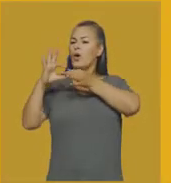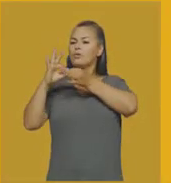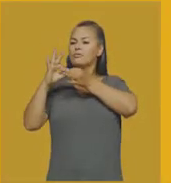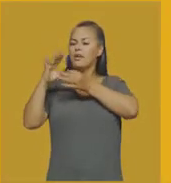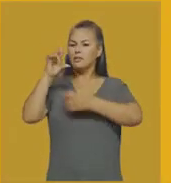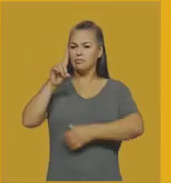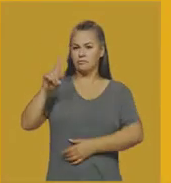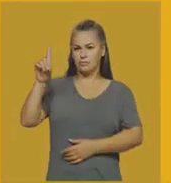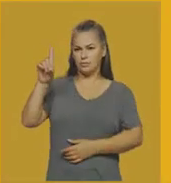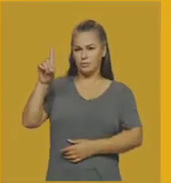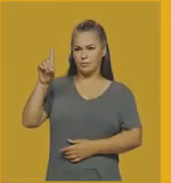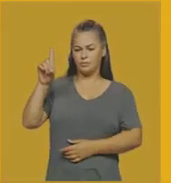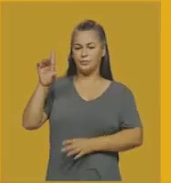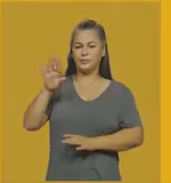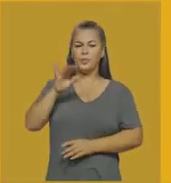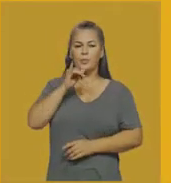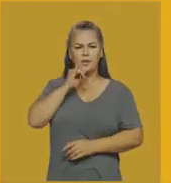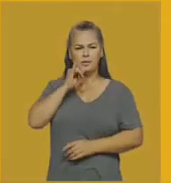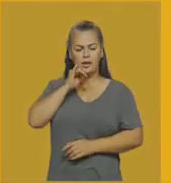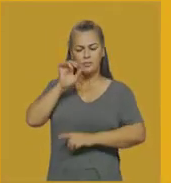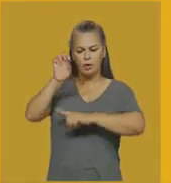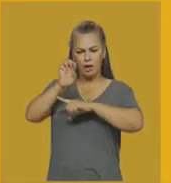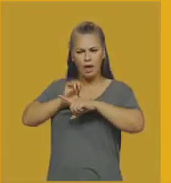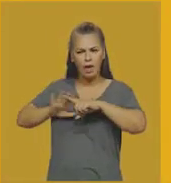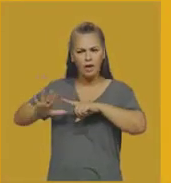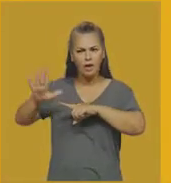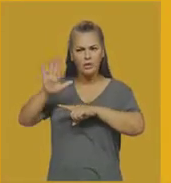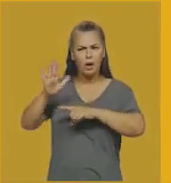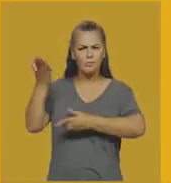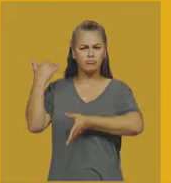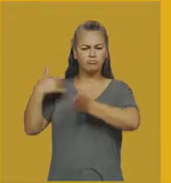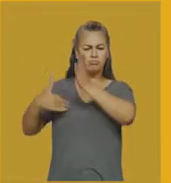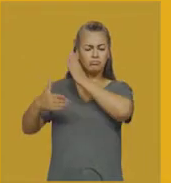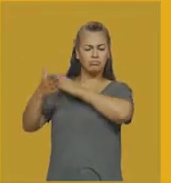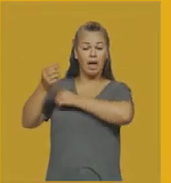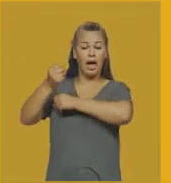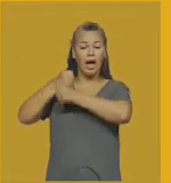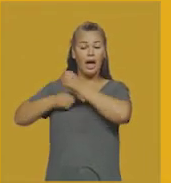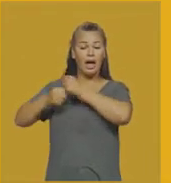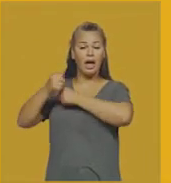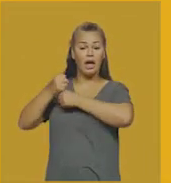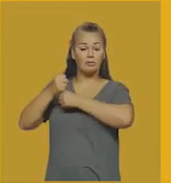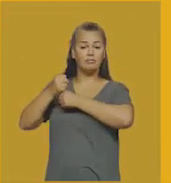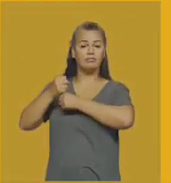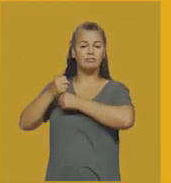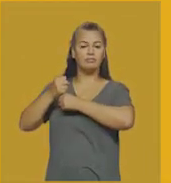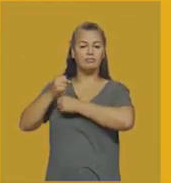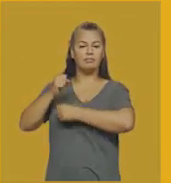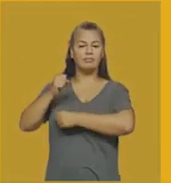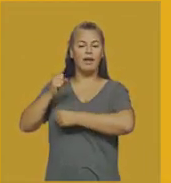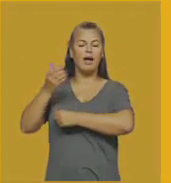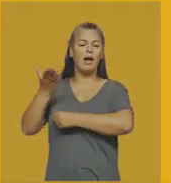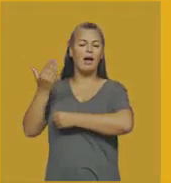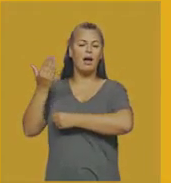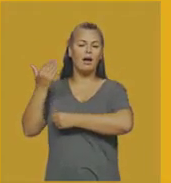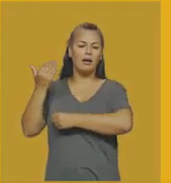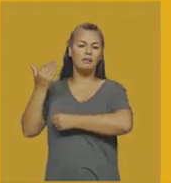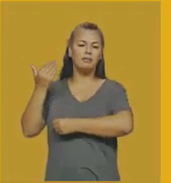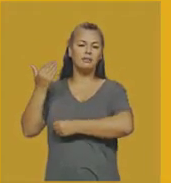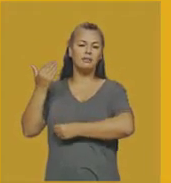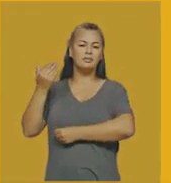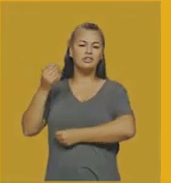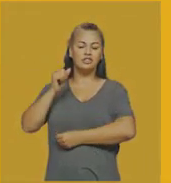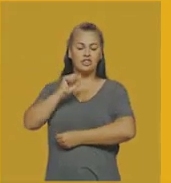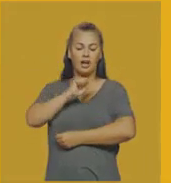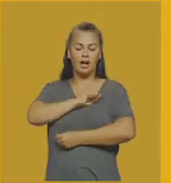Europa, 100 anos antes de Cristo, as drogas eram muito usadas em cultos mágicos, tá? Religiosos e